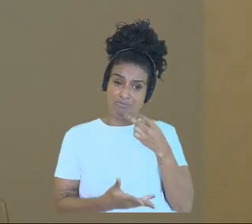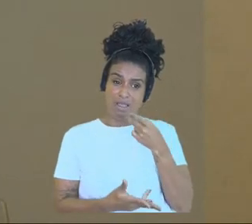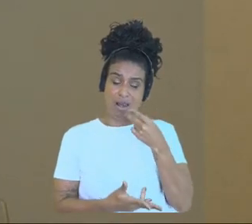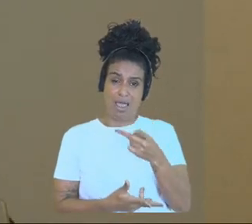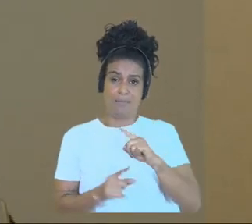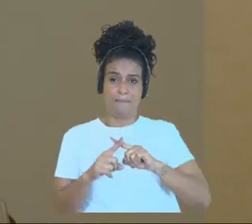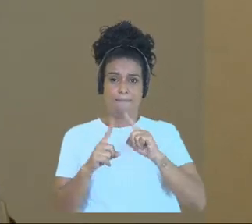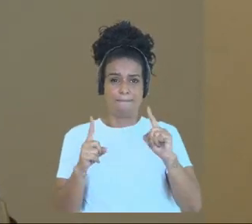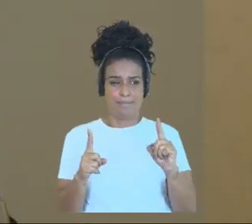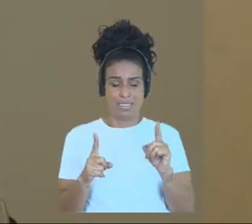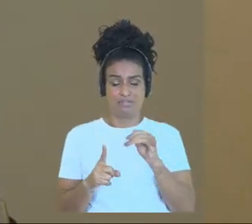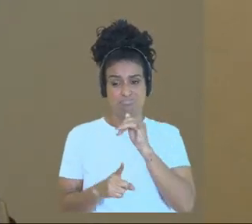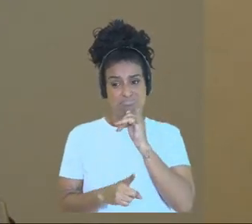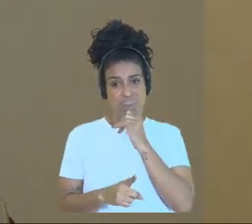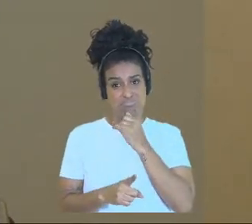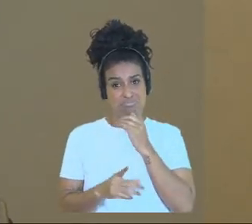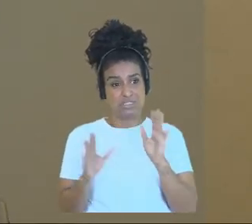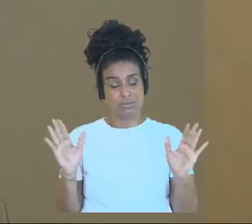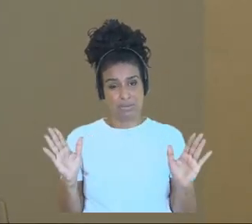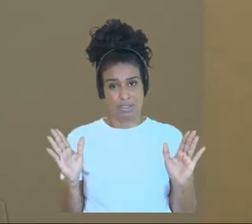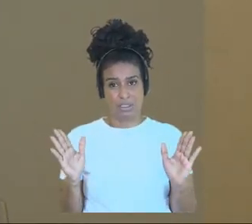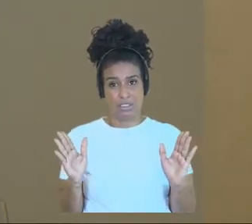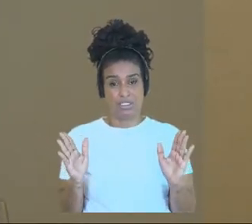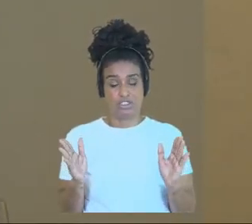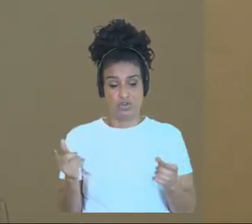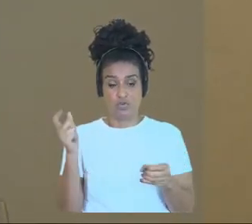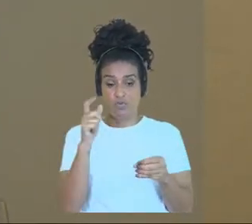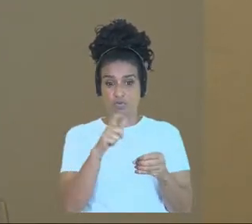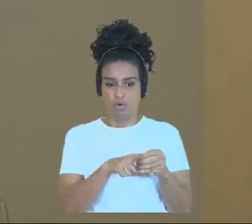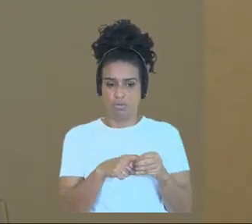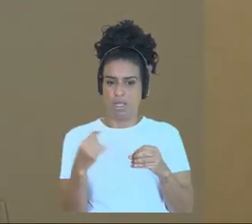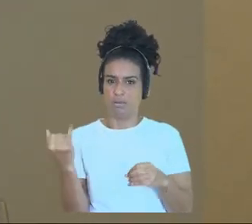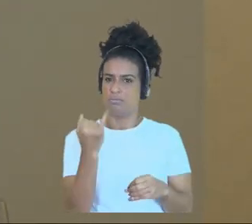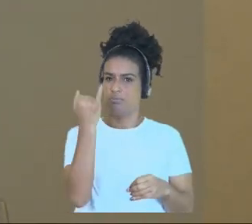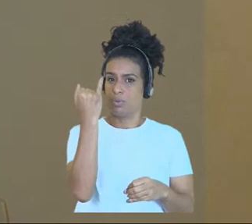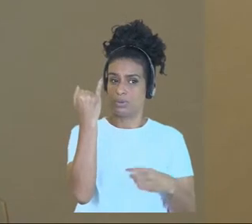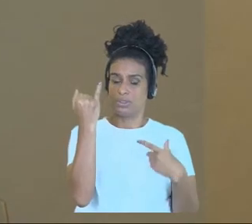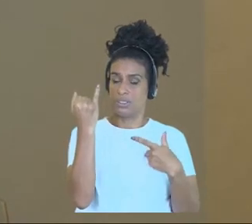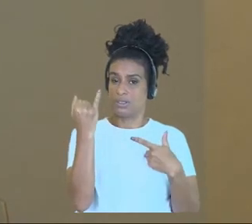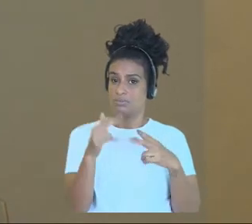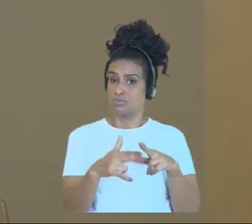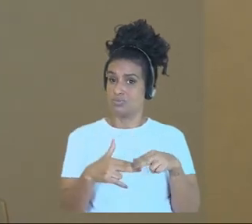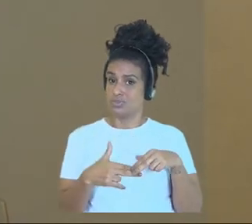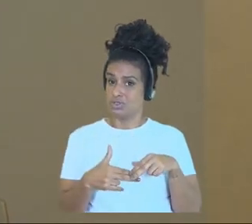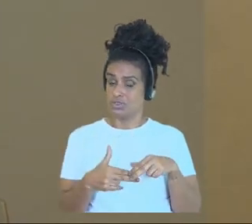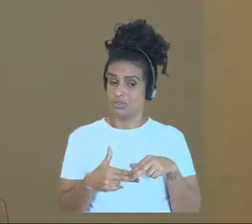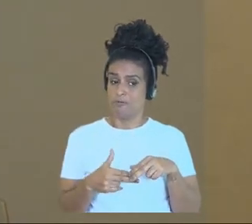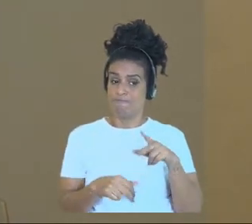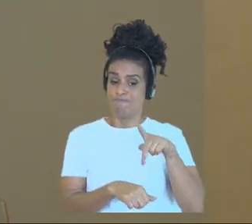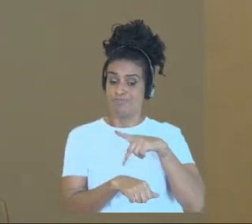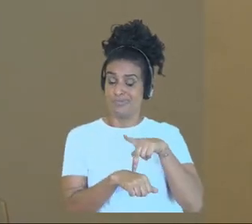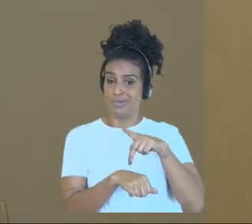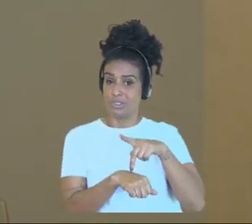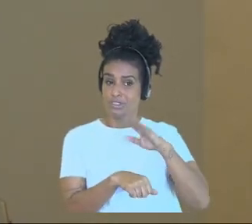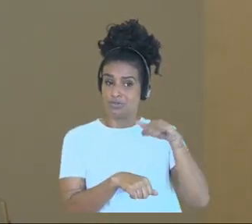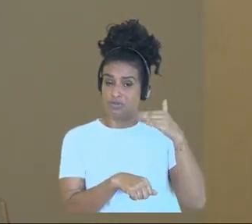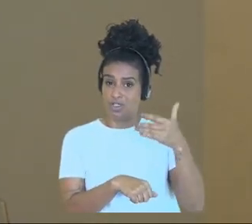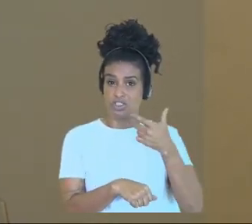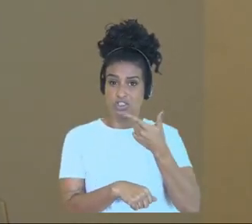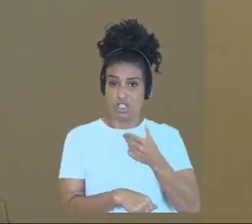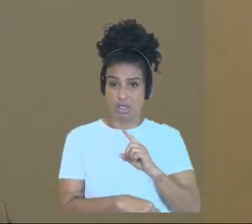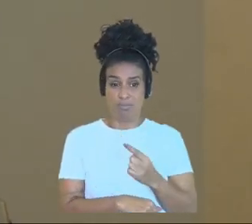mas recolocar o Itamaraty nessa estrutura não vai ser simples por uma razão. A política externa não é mais só feita pelos